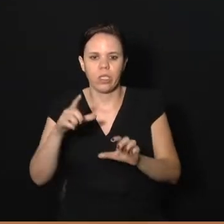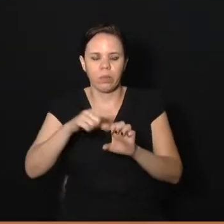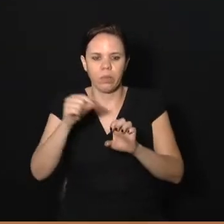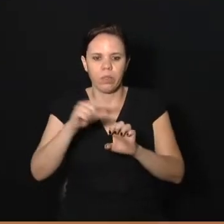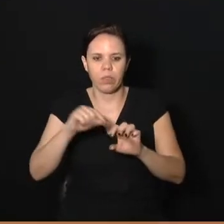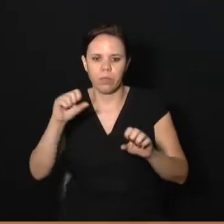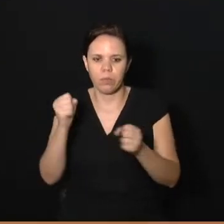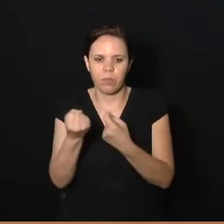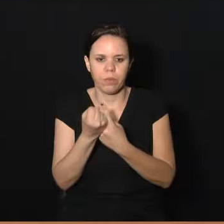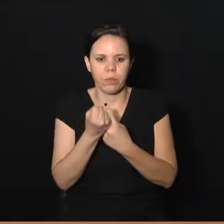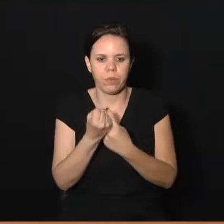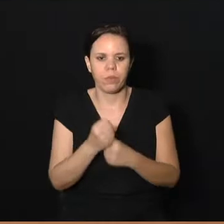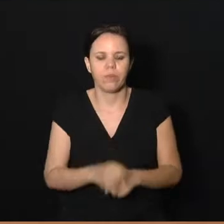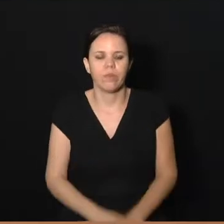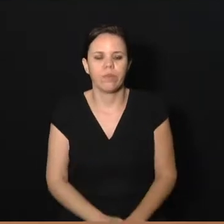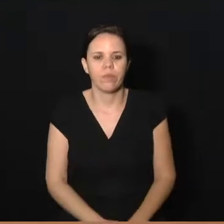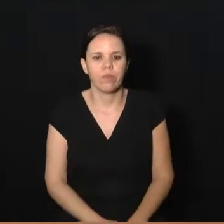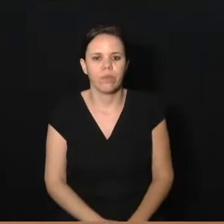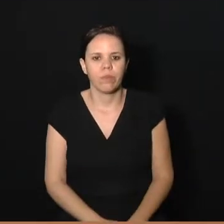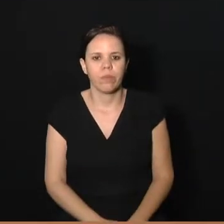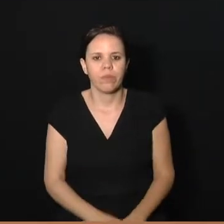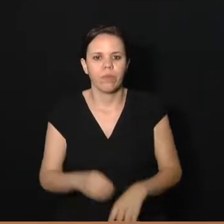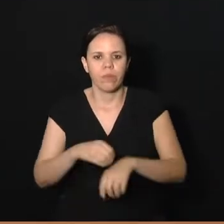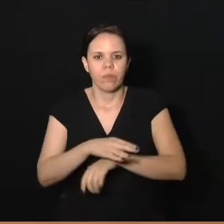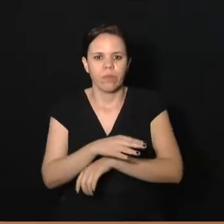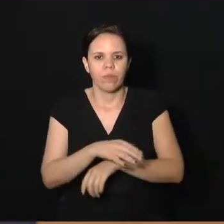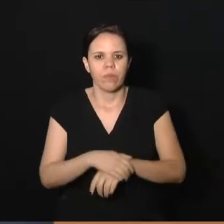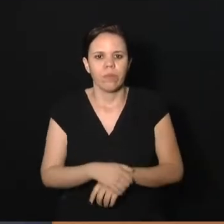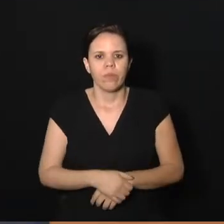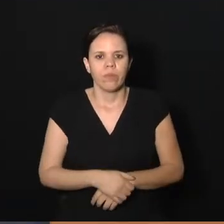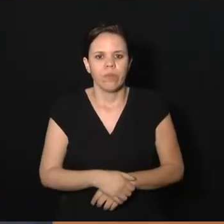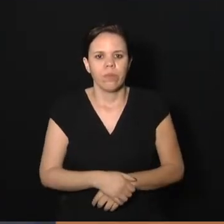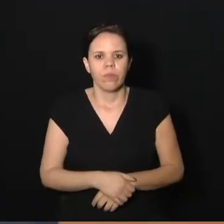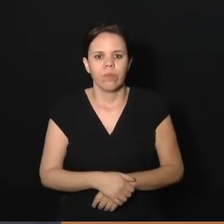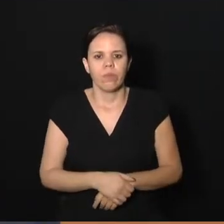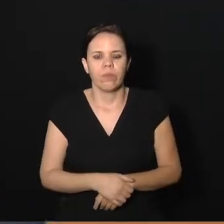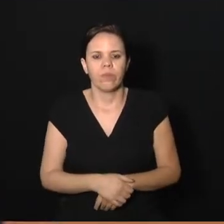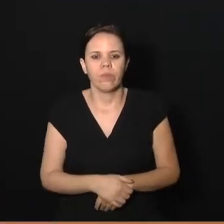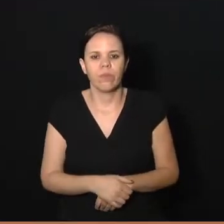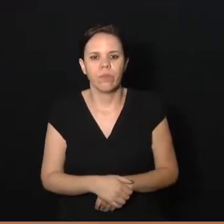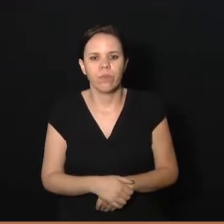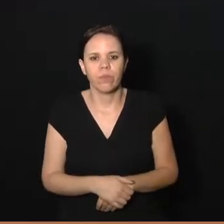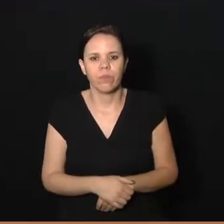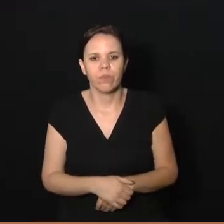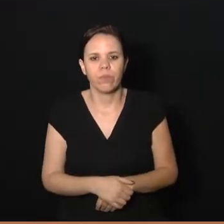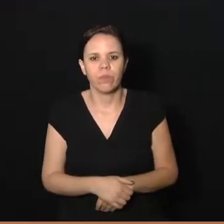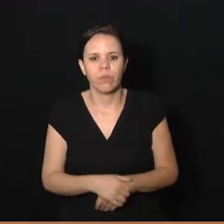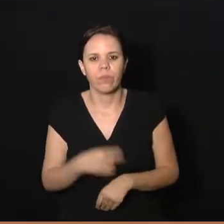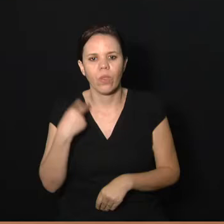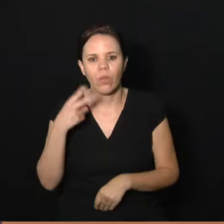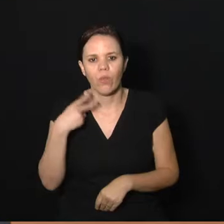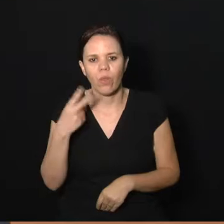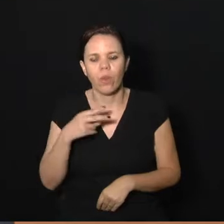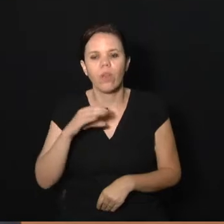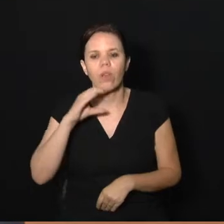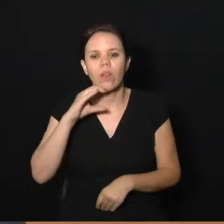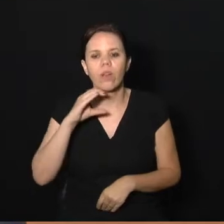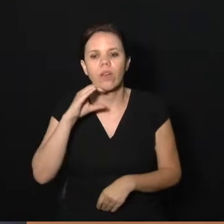social. Eu vou passar agora aqui a palavra para o vereador Carmo